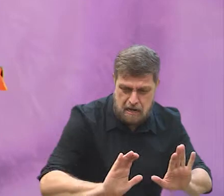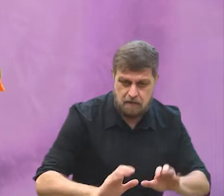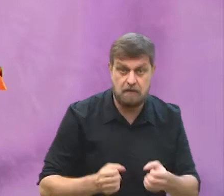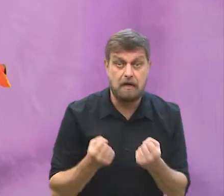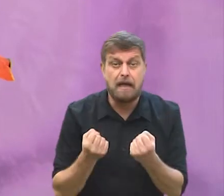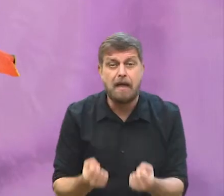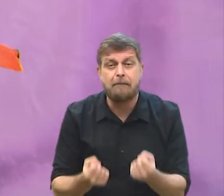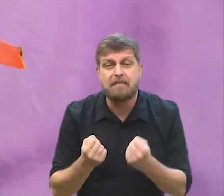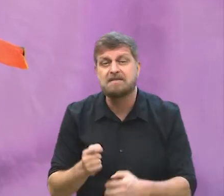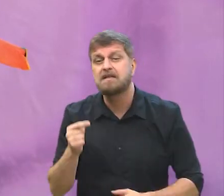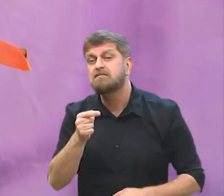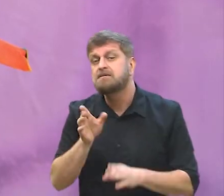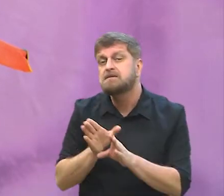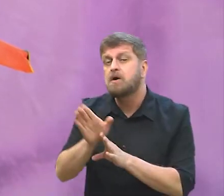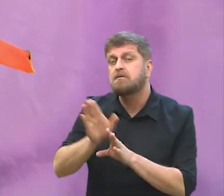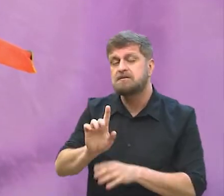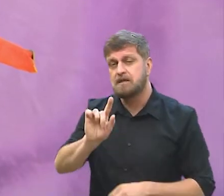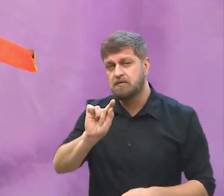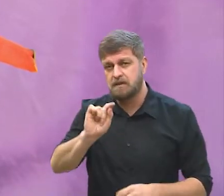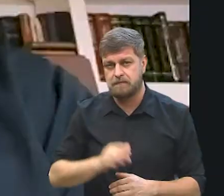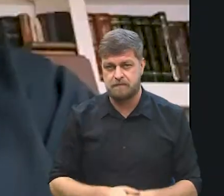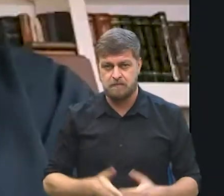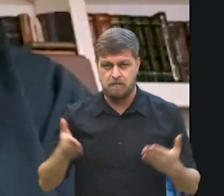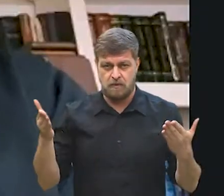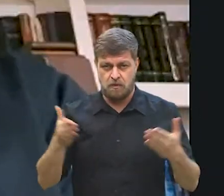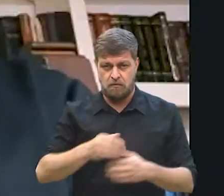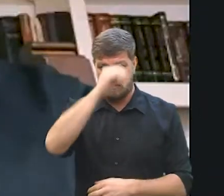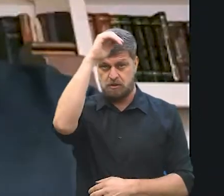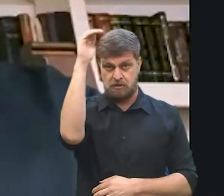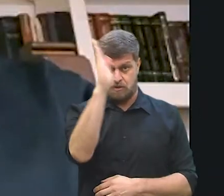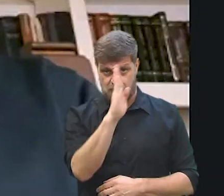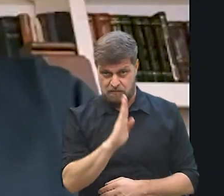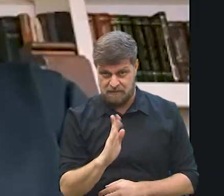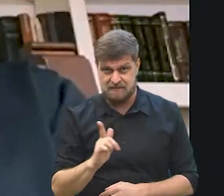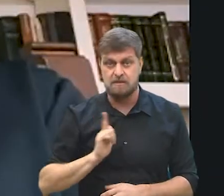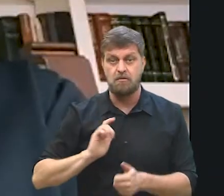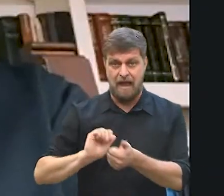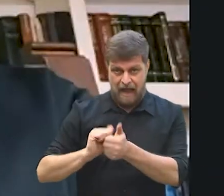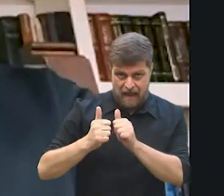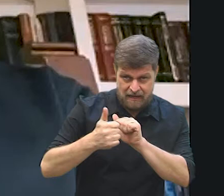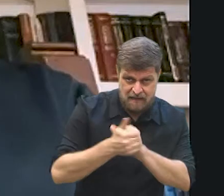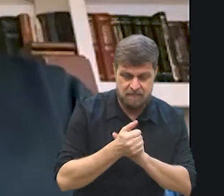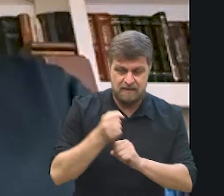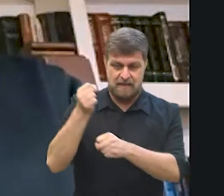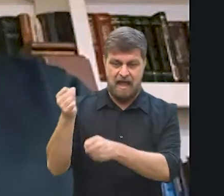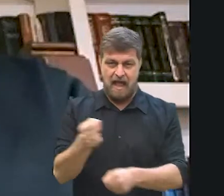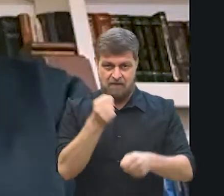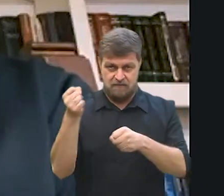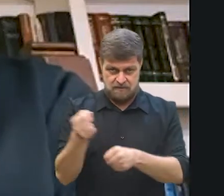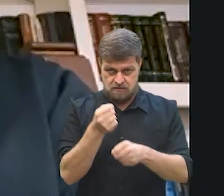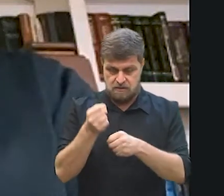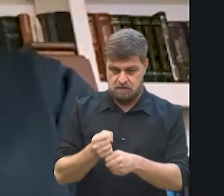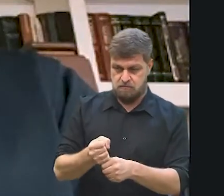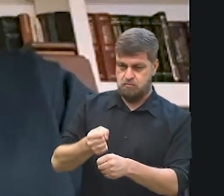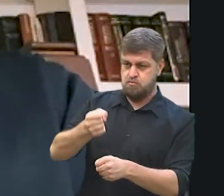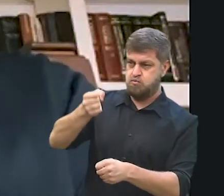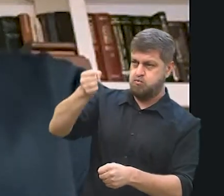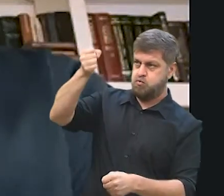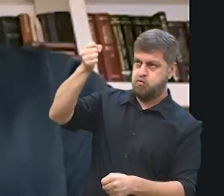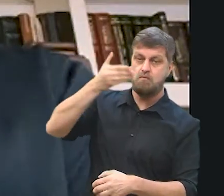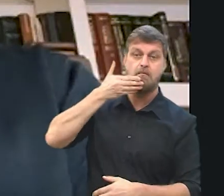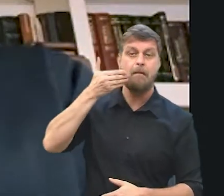para elas? Hoje, no Brasil, elas estão muito bem adaptadas. As vassouras estão mais altas, são